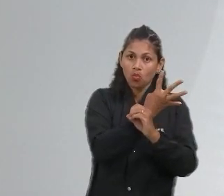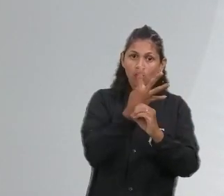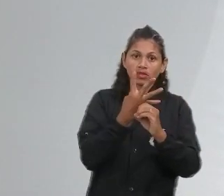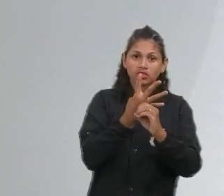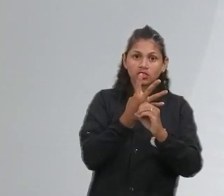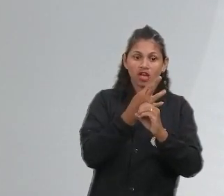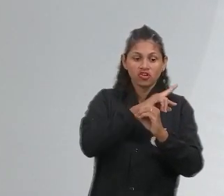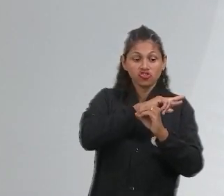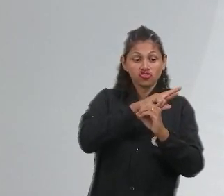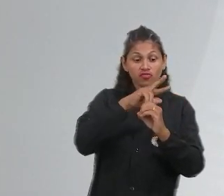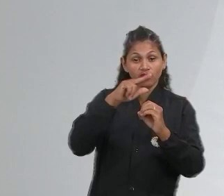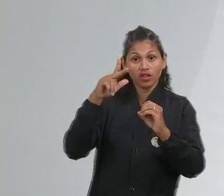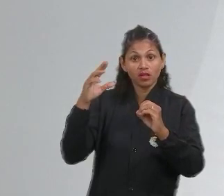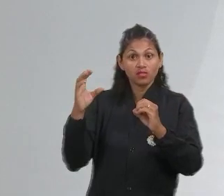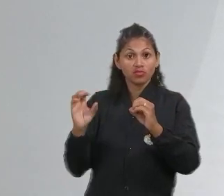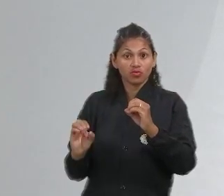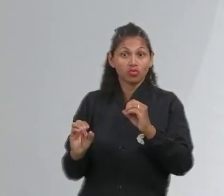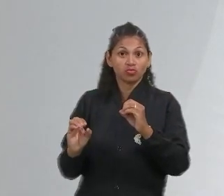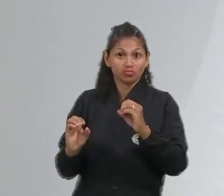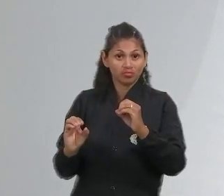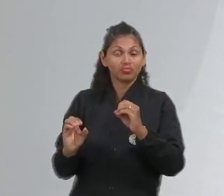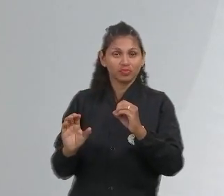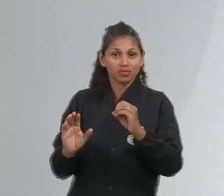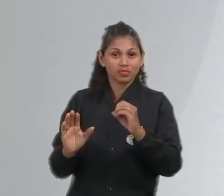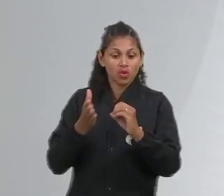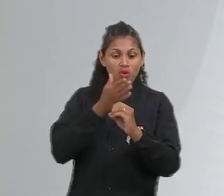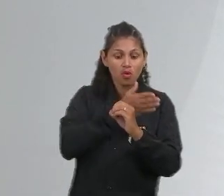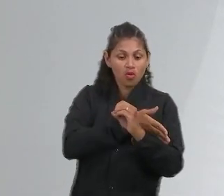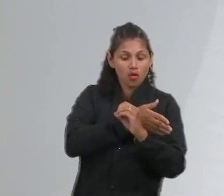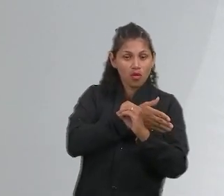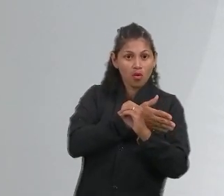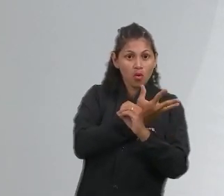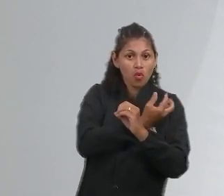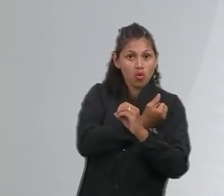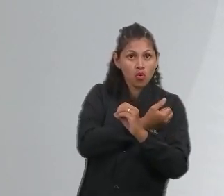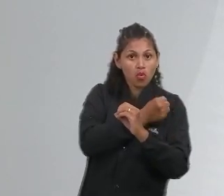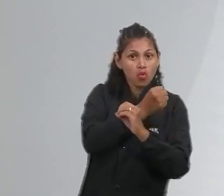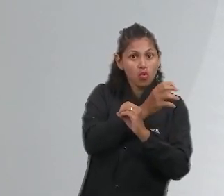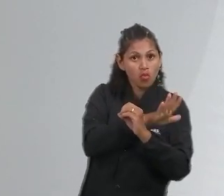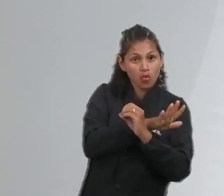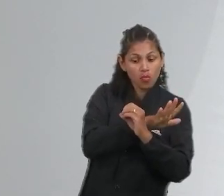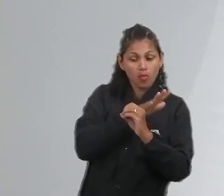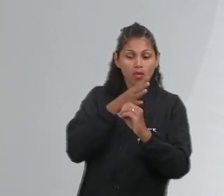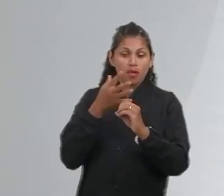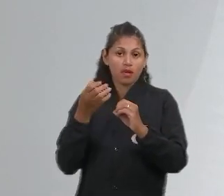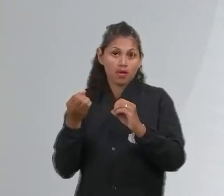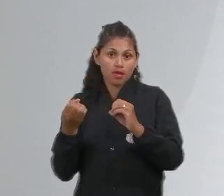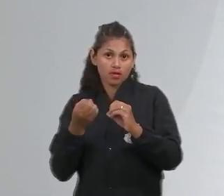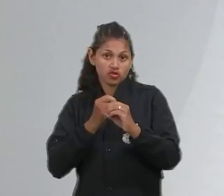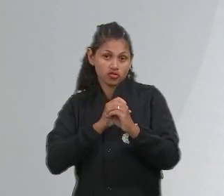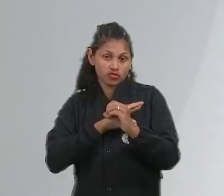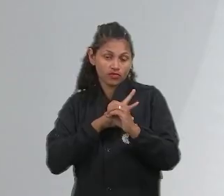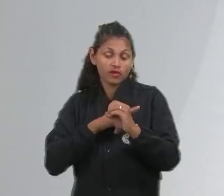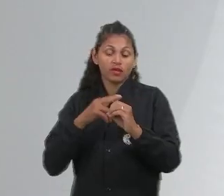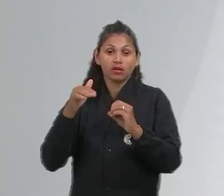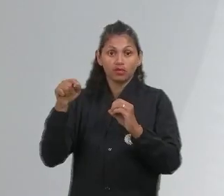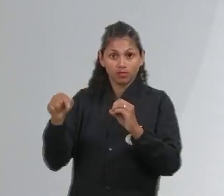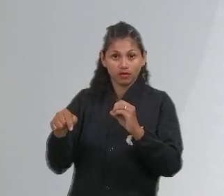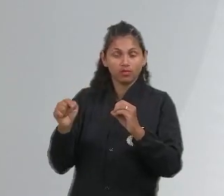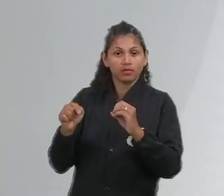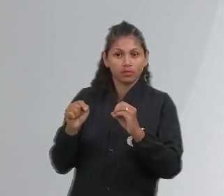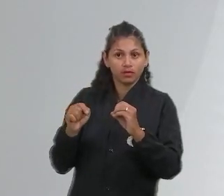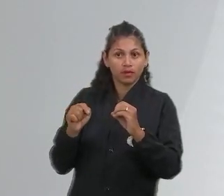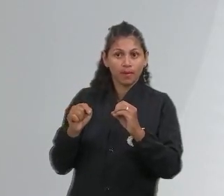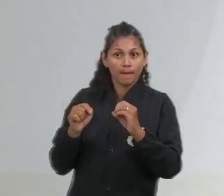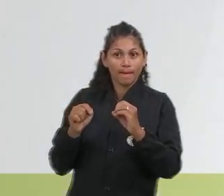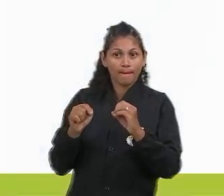lado. Ou seja, por exemplo, aqui na estrutura, que eu coloquei aqui para vocês, ele é assimétrico, por exemplo, quando de